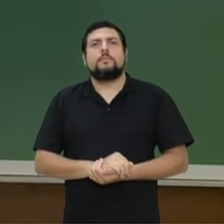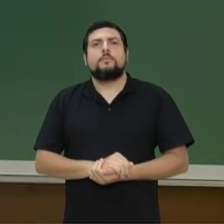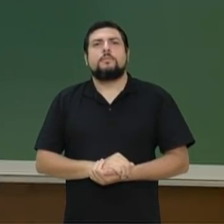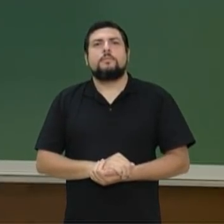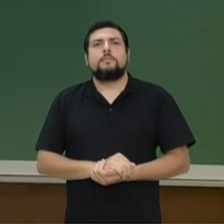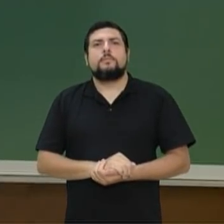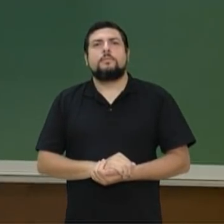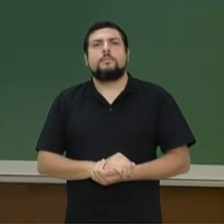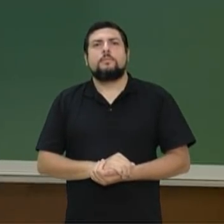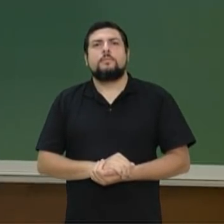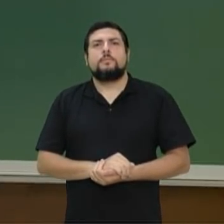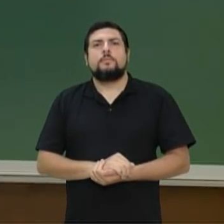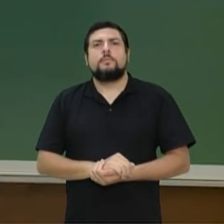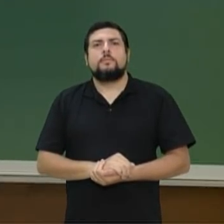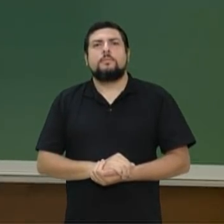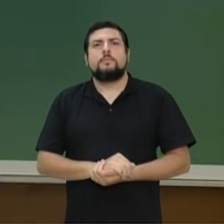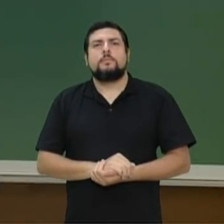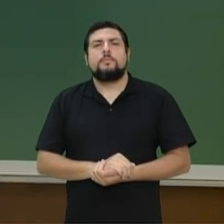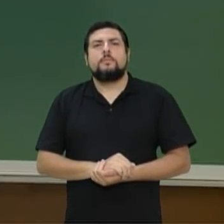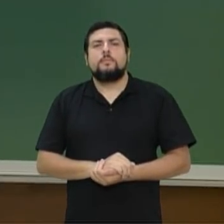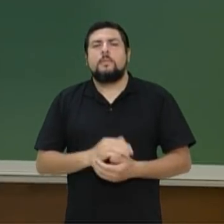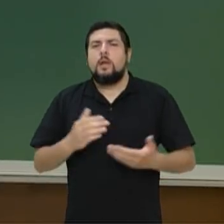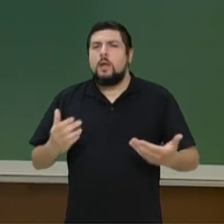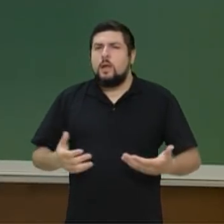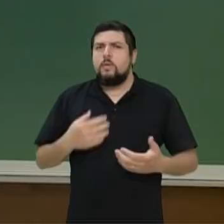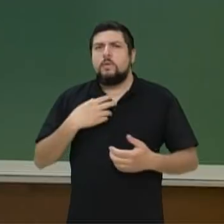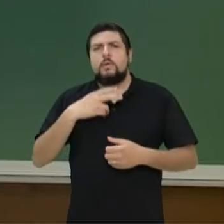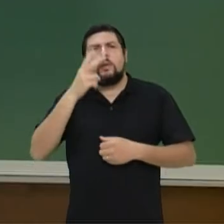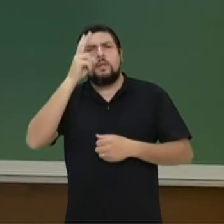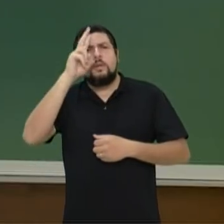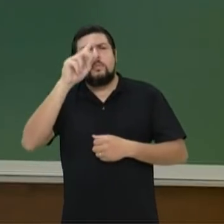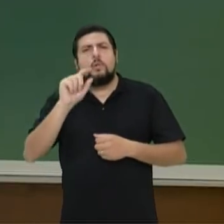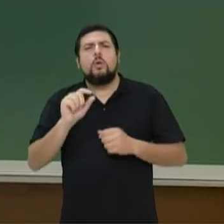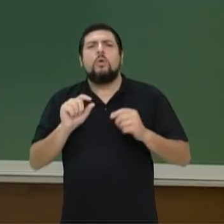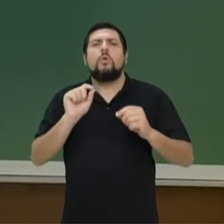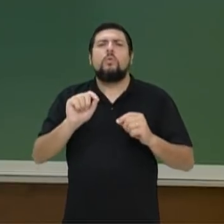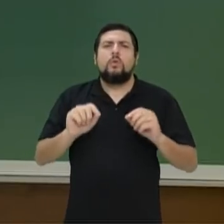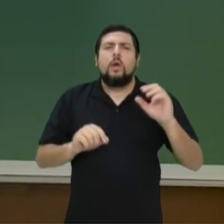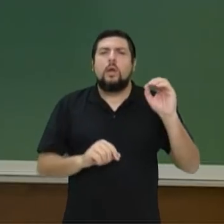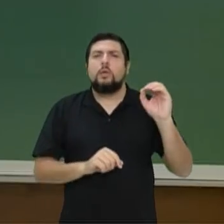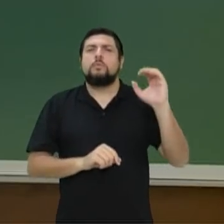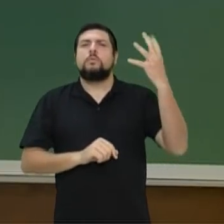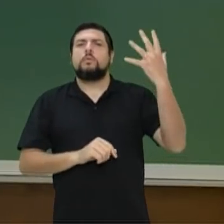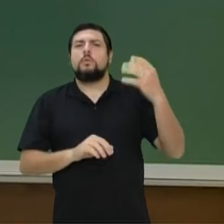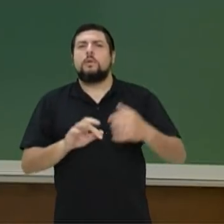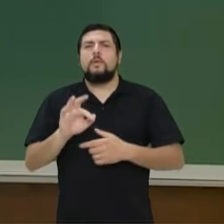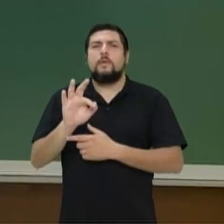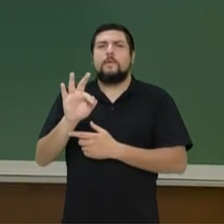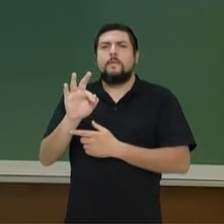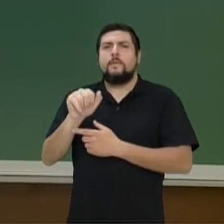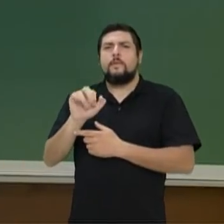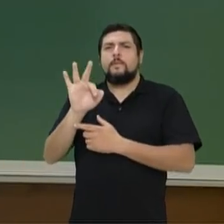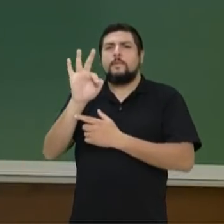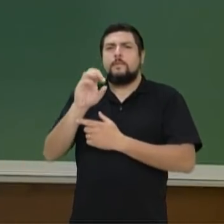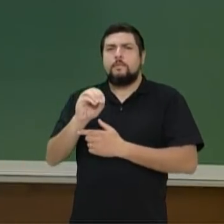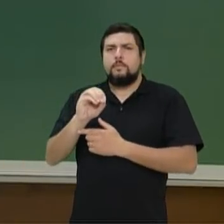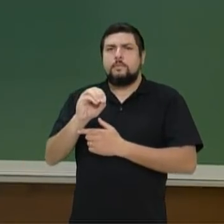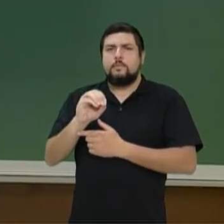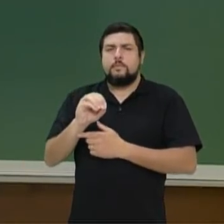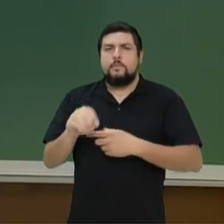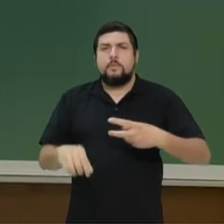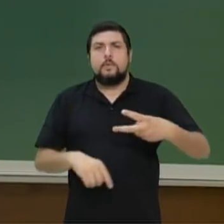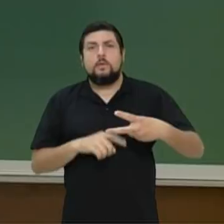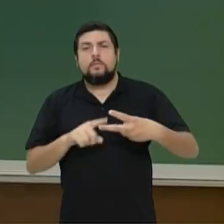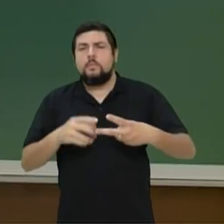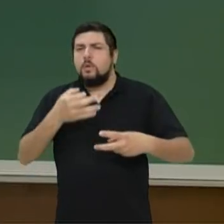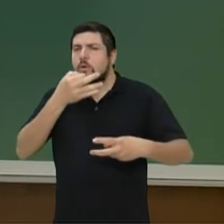Vamos relembrar o que é fato e opinião. Veja, nós já falamos sobre fato e opinião